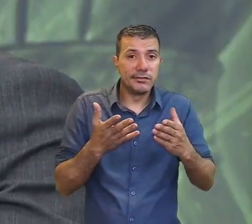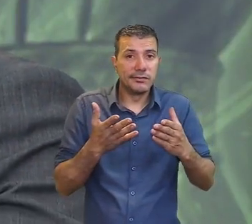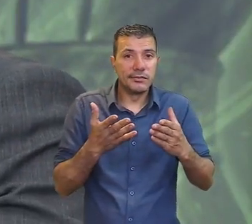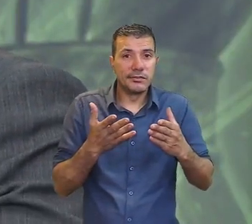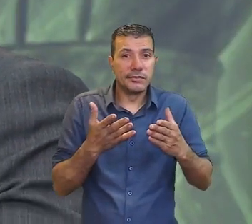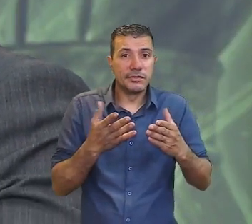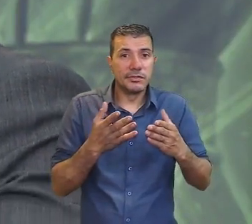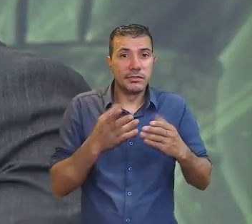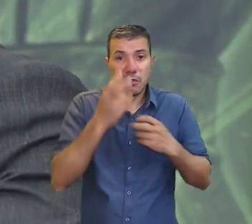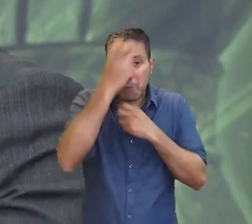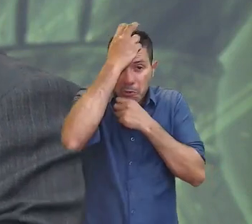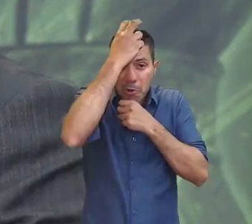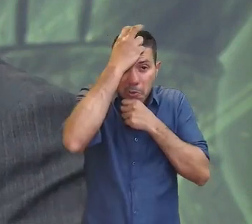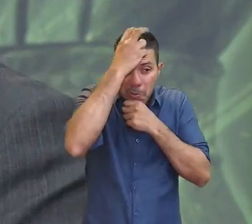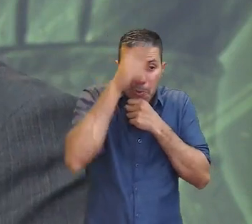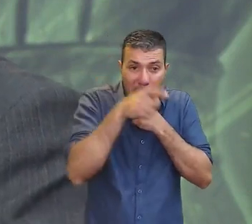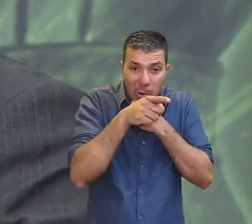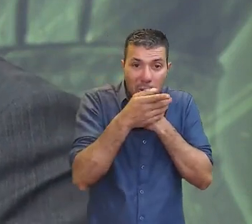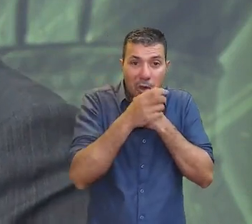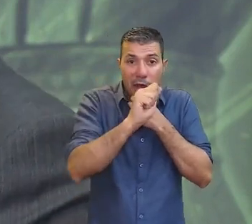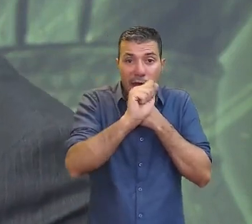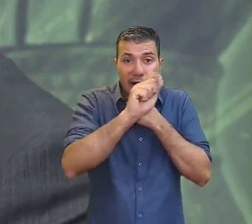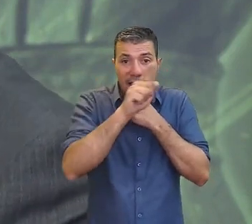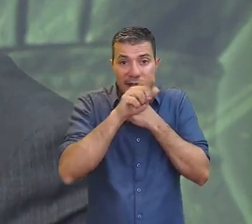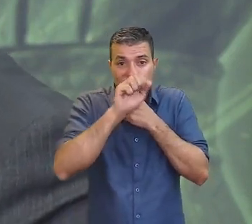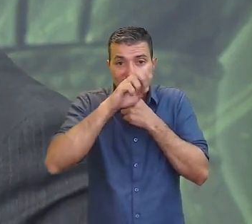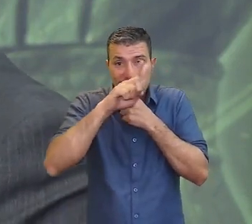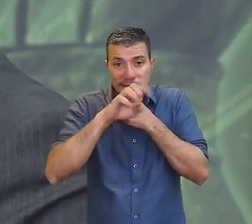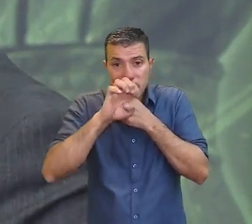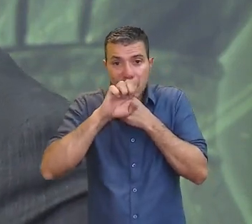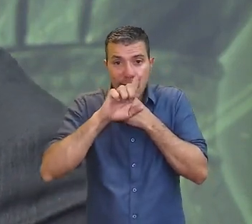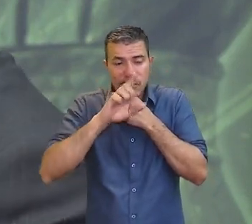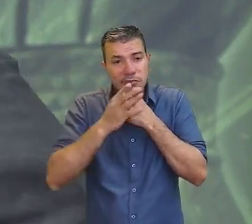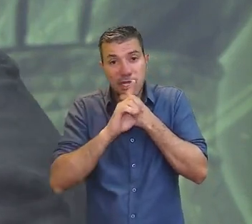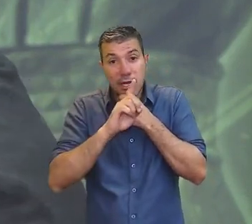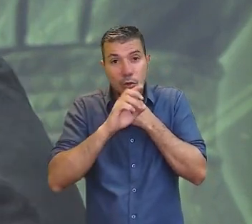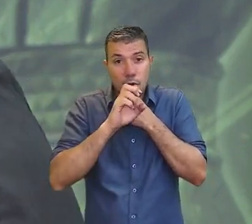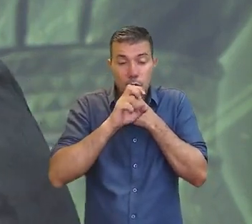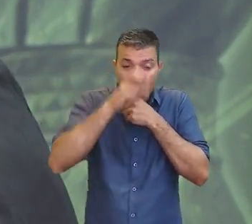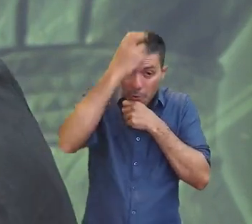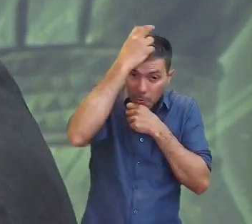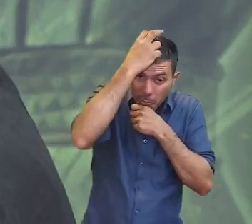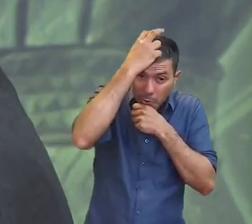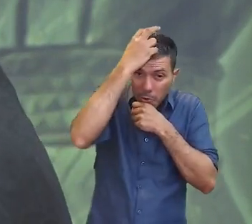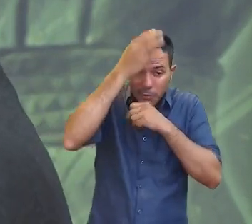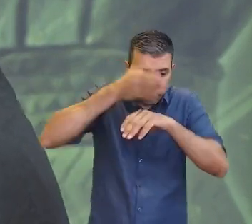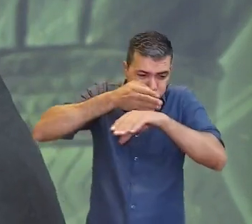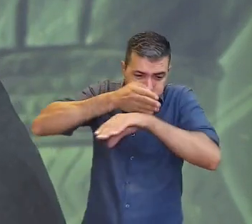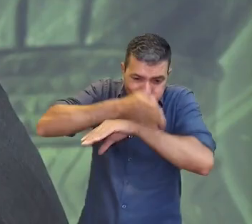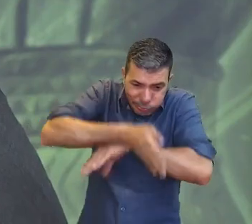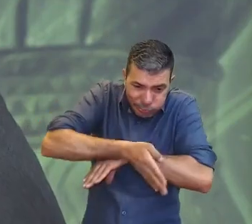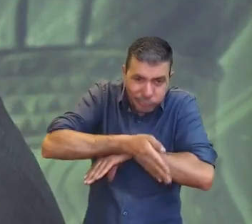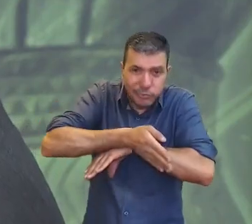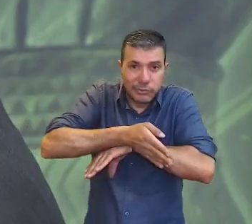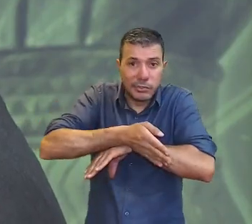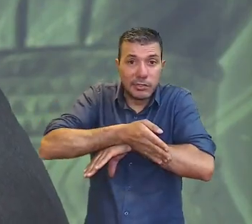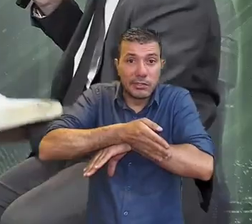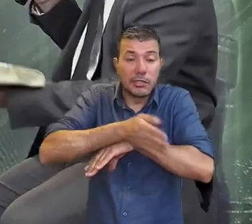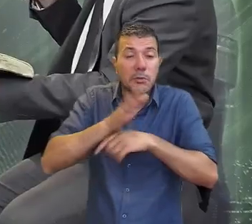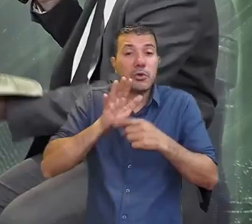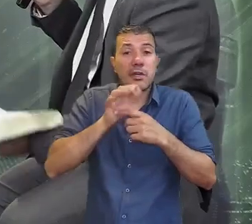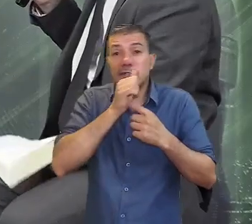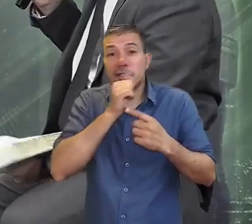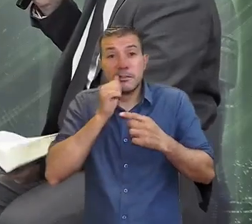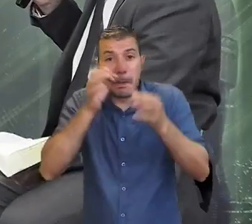o bode expiatório que ali era sacrificado, representava o sacrifício perfeito de Cristo